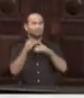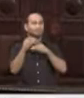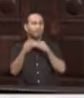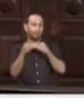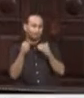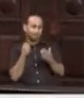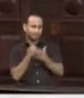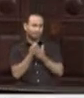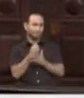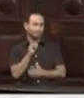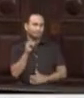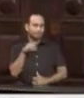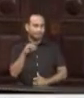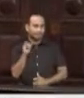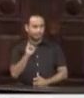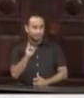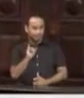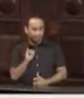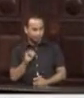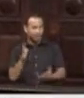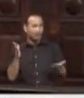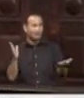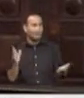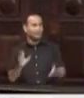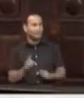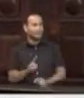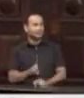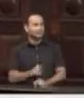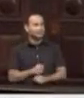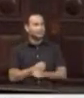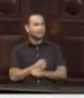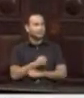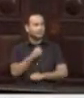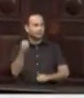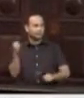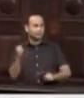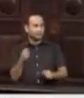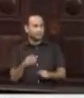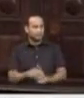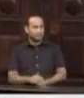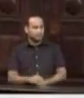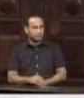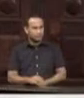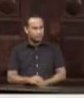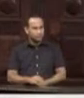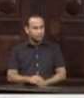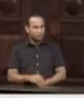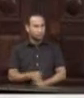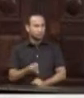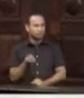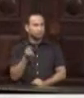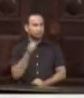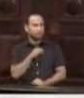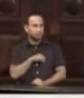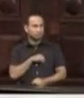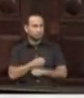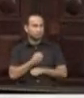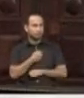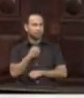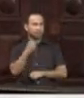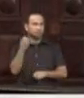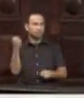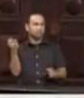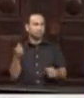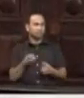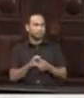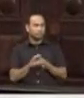imposto sobre produção e consumo, mas aumentando imposto sobre riqueza, sobre renda, sobre grandes lucros. O governo